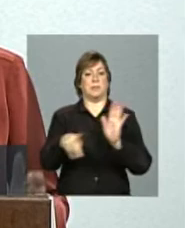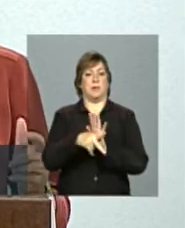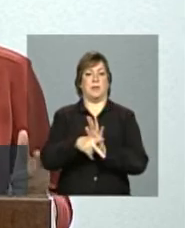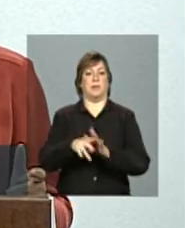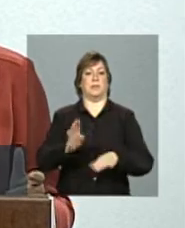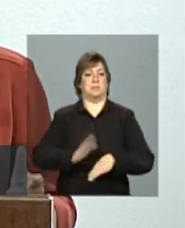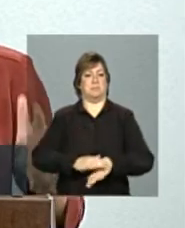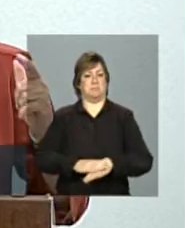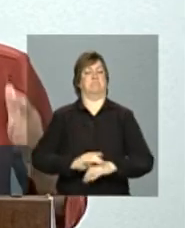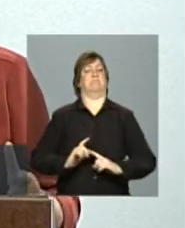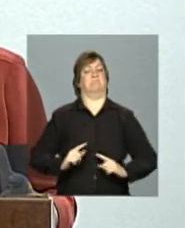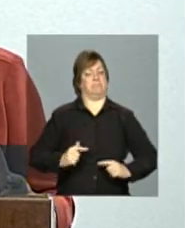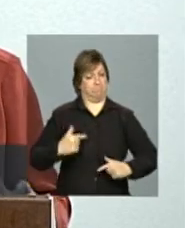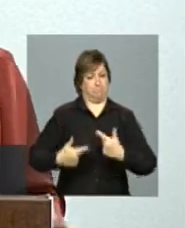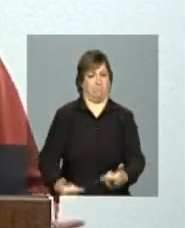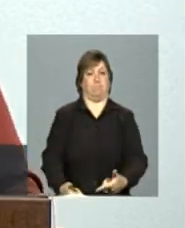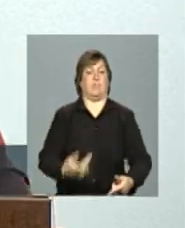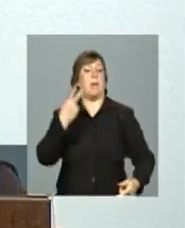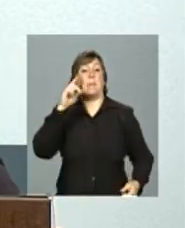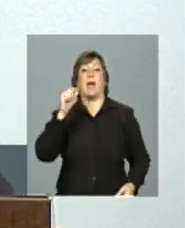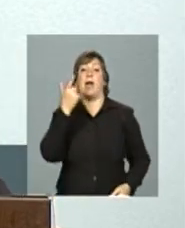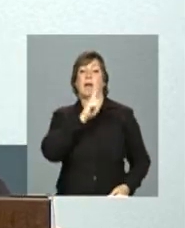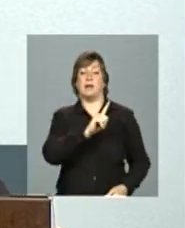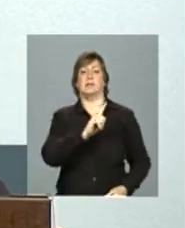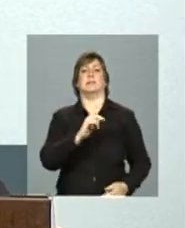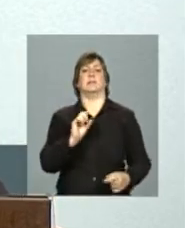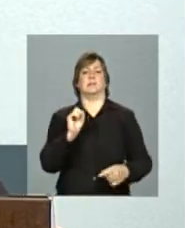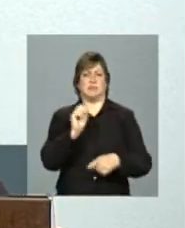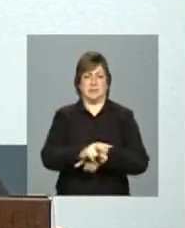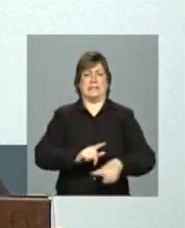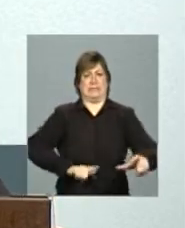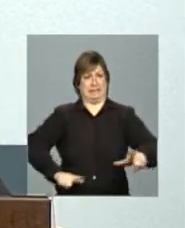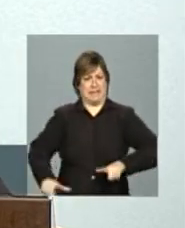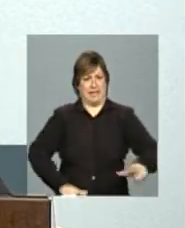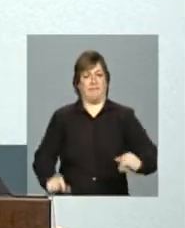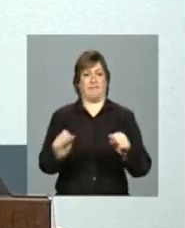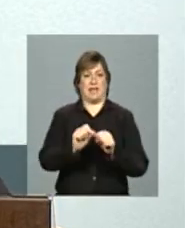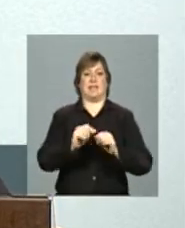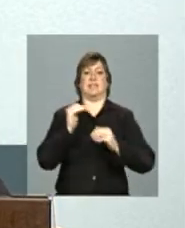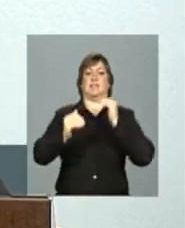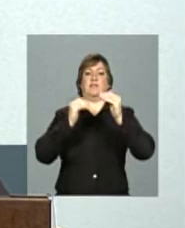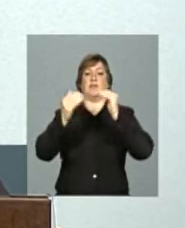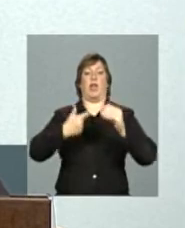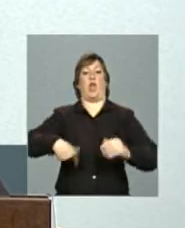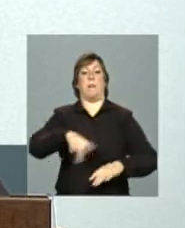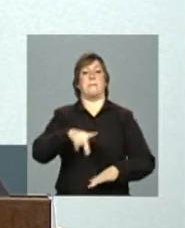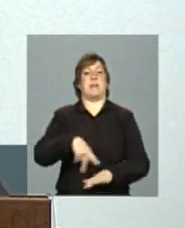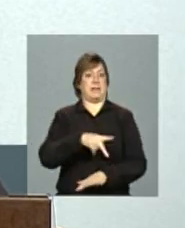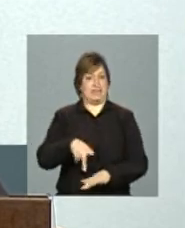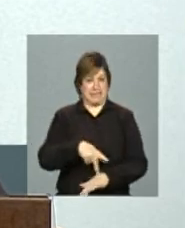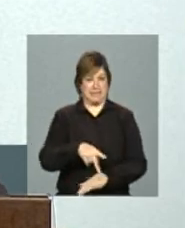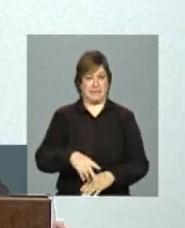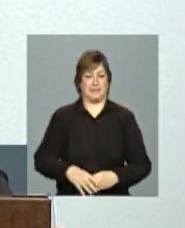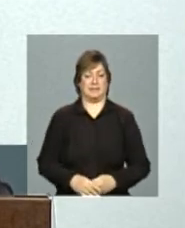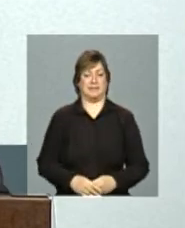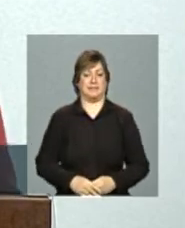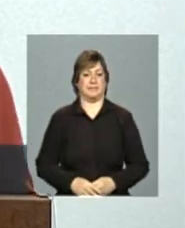para assumir a tarefa de fazer o desenvolvimento do nosso país